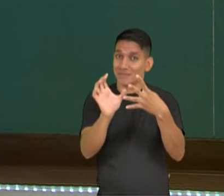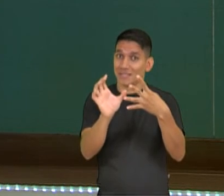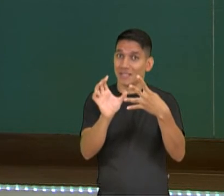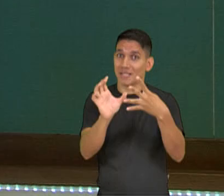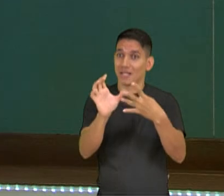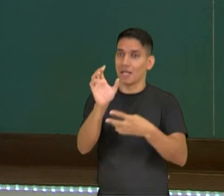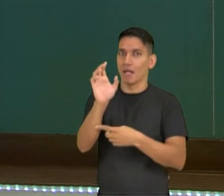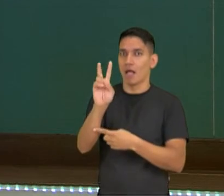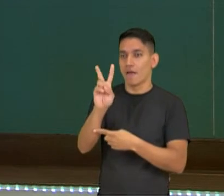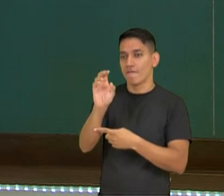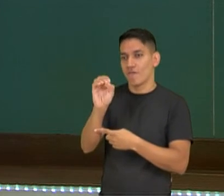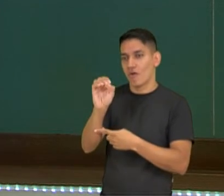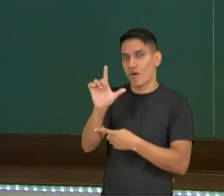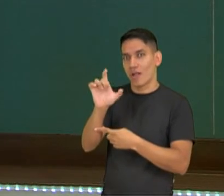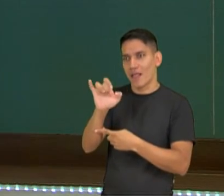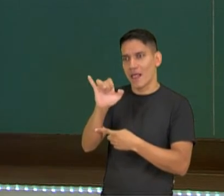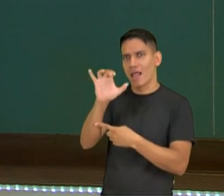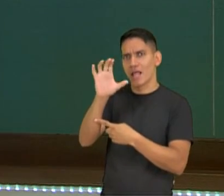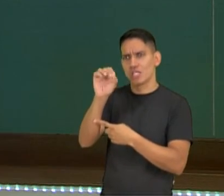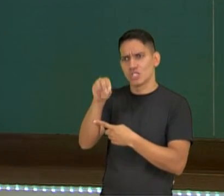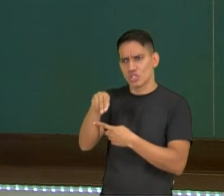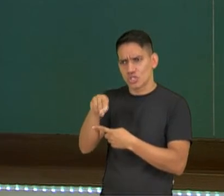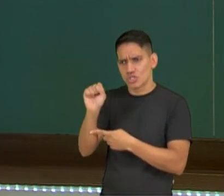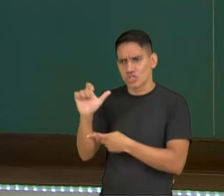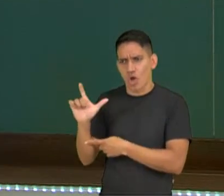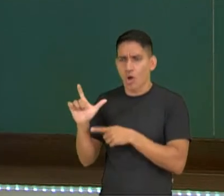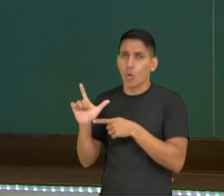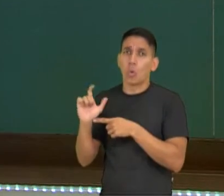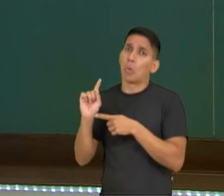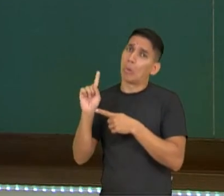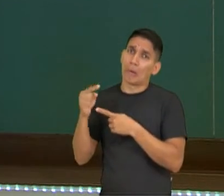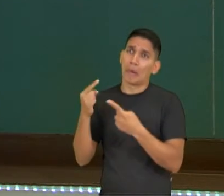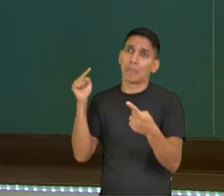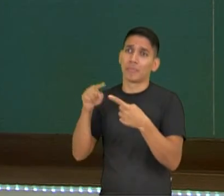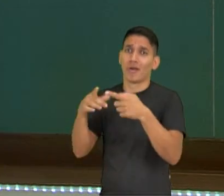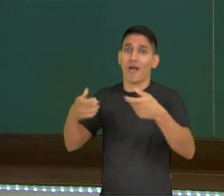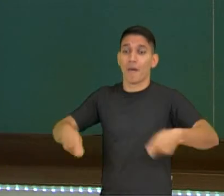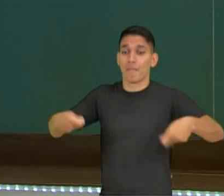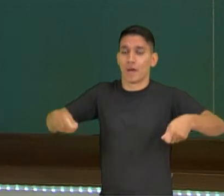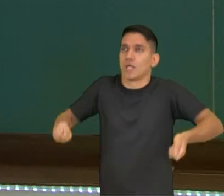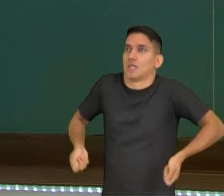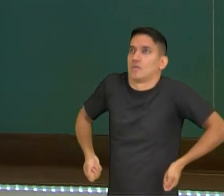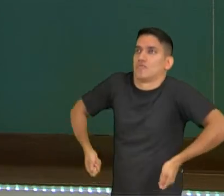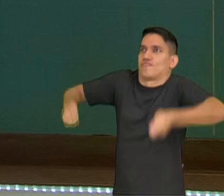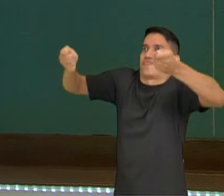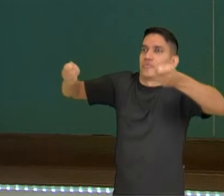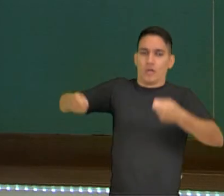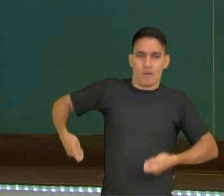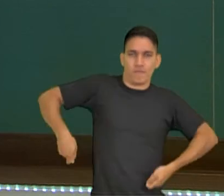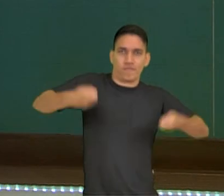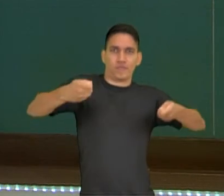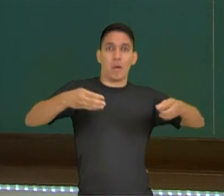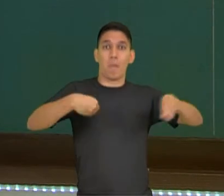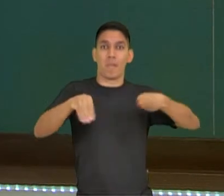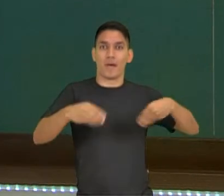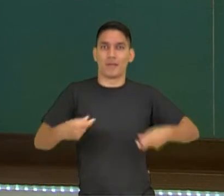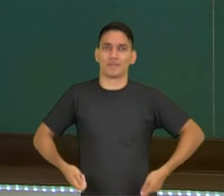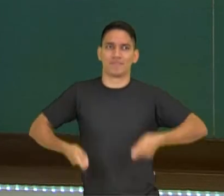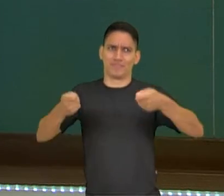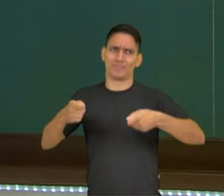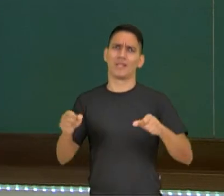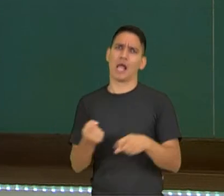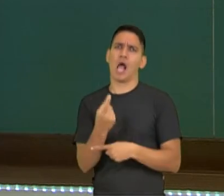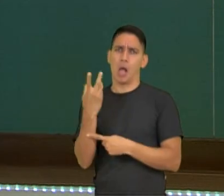lençol que todos se ajudam. Jogos que possuem metas, número de toques, arremesso, a professora até citou o exemplo para